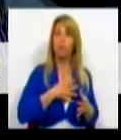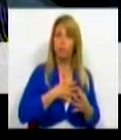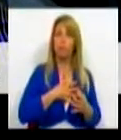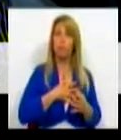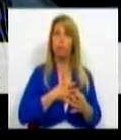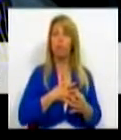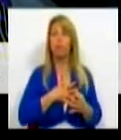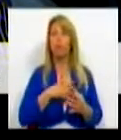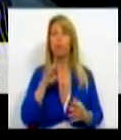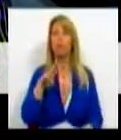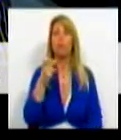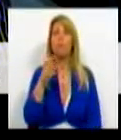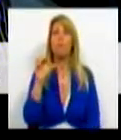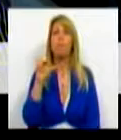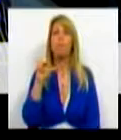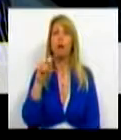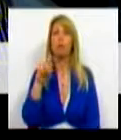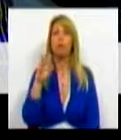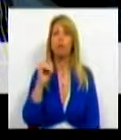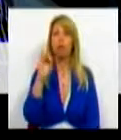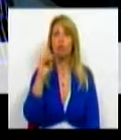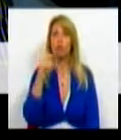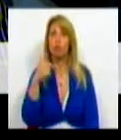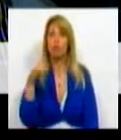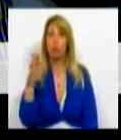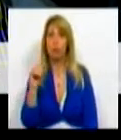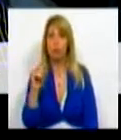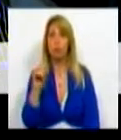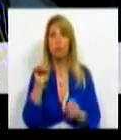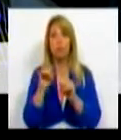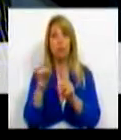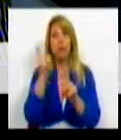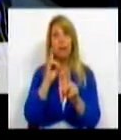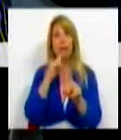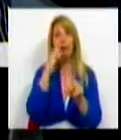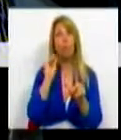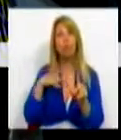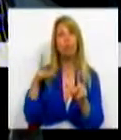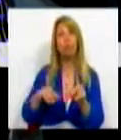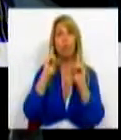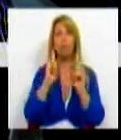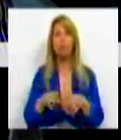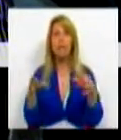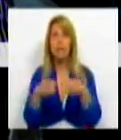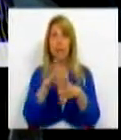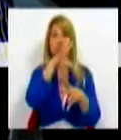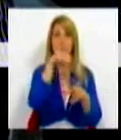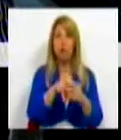pelo Marcos dos Santos, que nessa data o Banco de Portugal passou a ter uma equipa no BANIF com acesso a tudo.